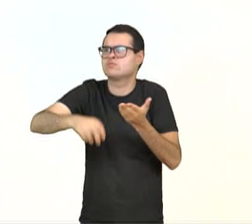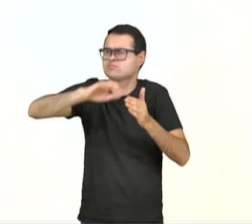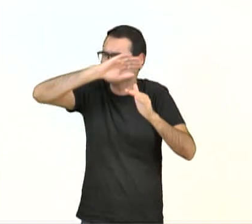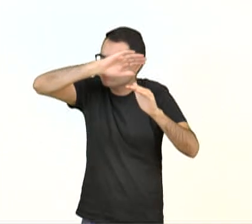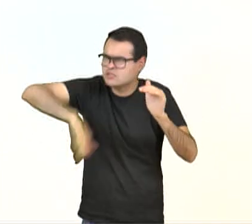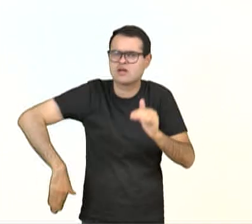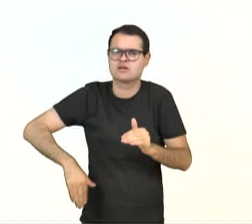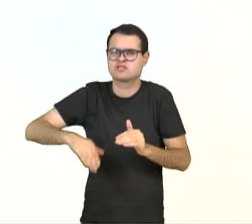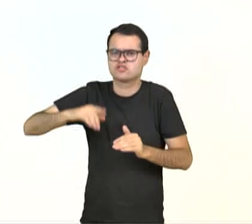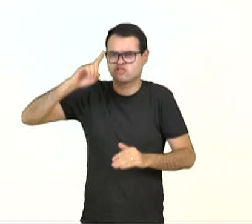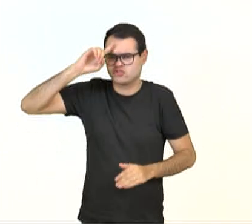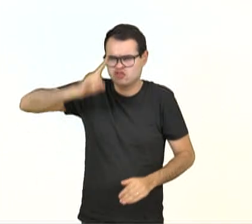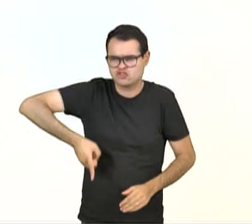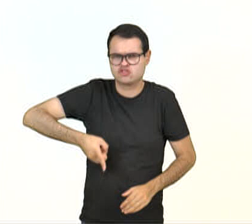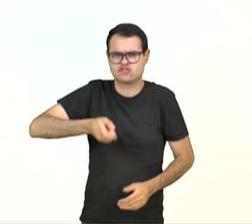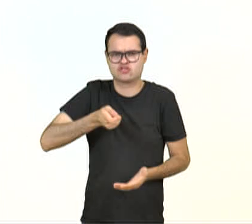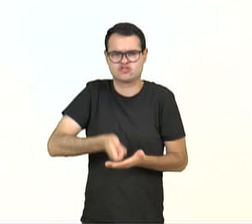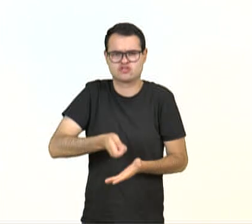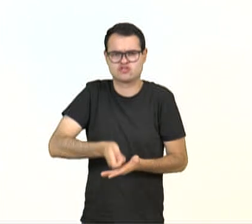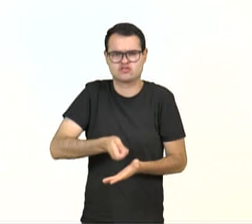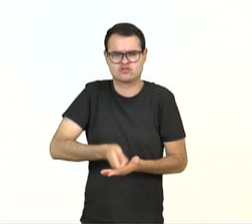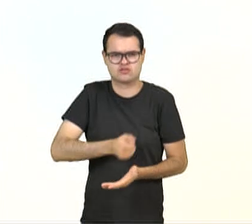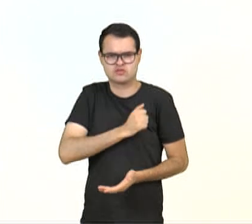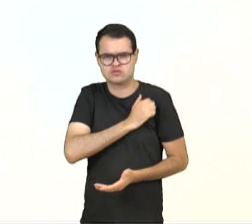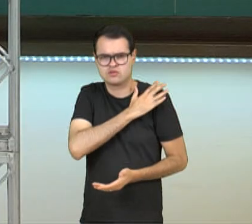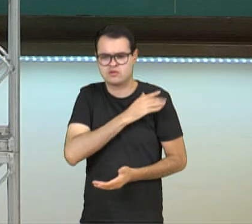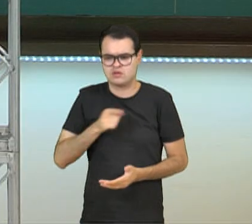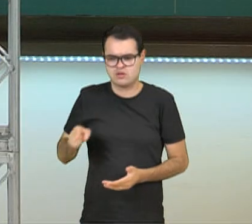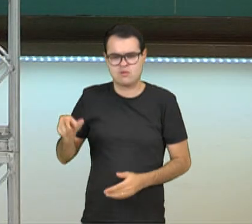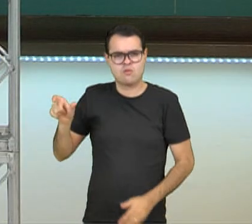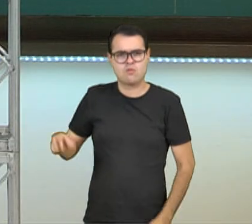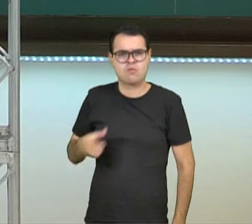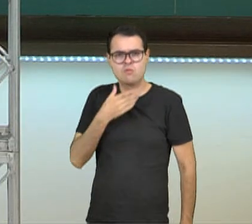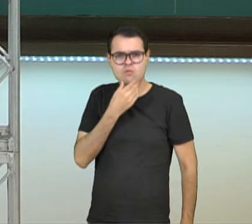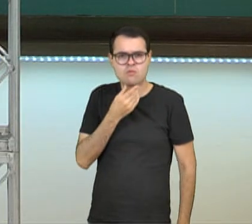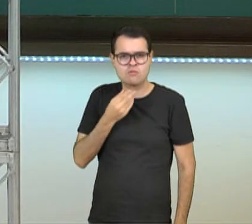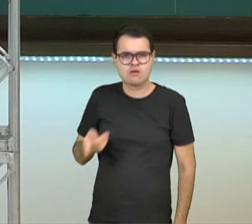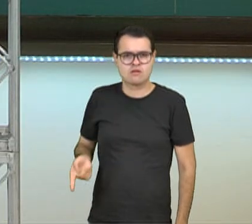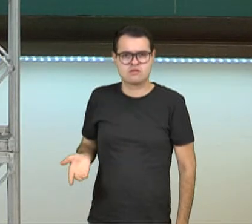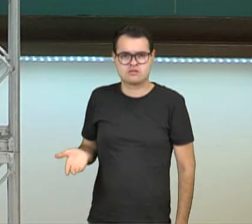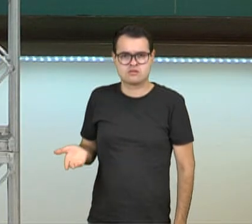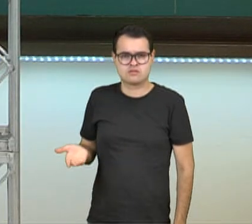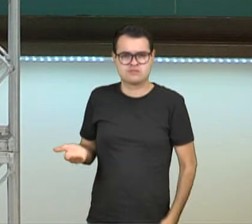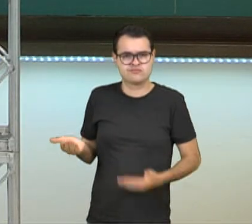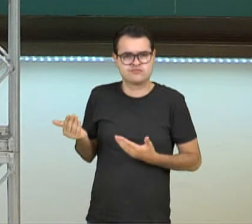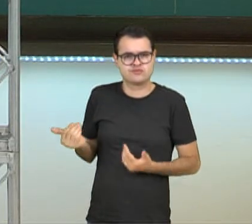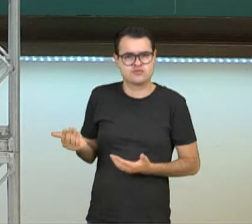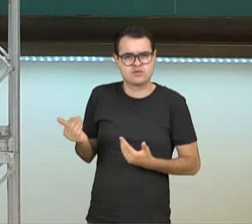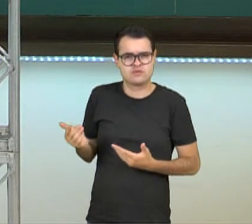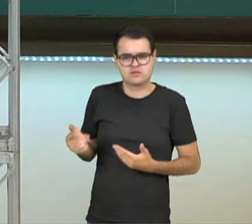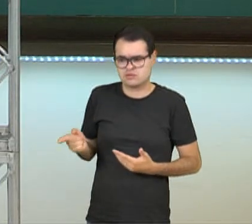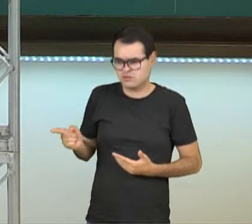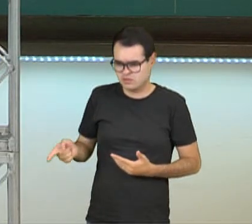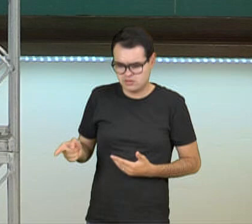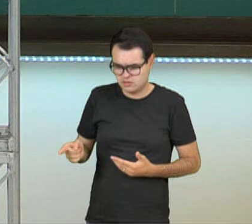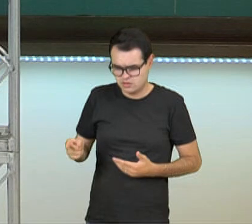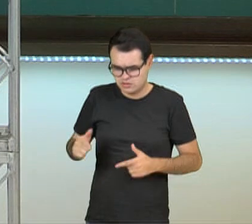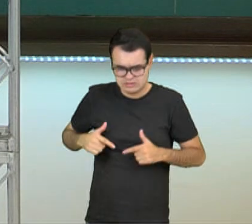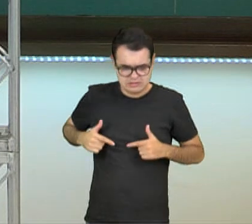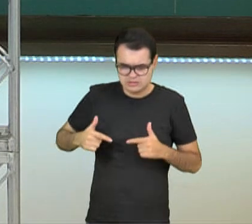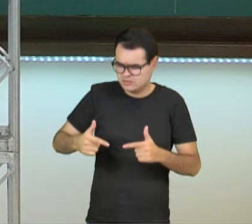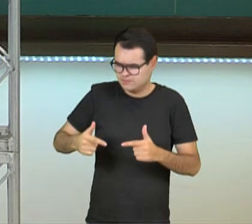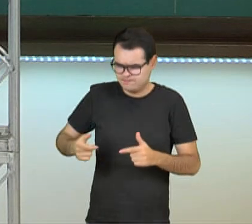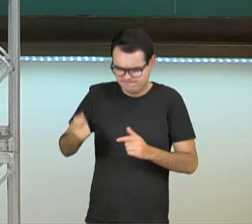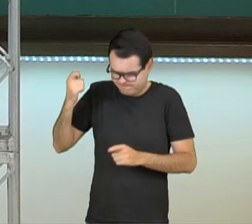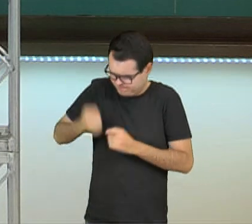sociais de vida. A partir daquele rapaz ali, então, que foi, numa atitude desesperada, ateou fogo no